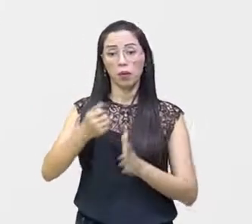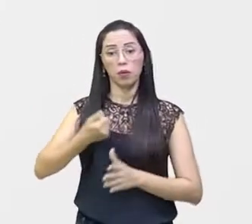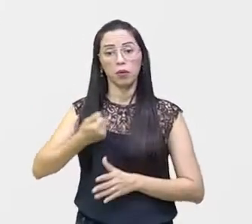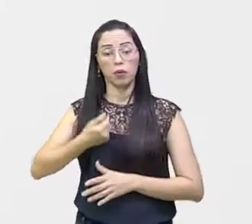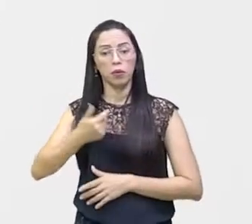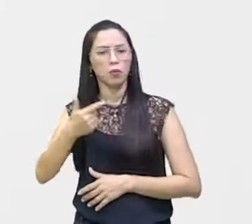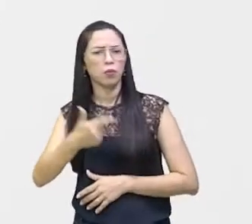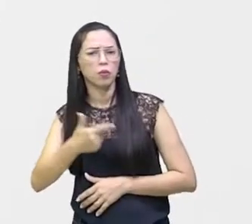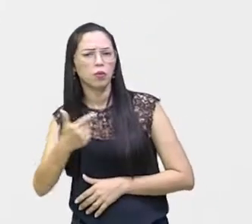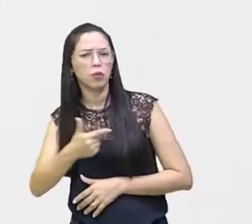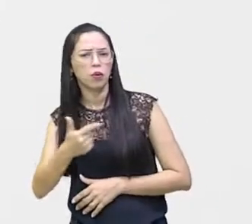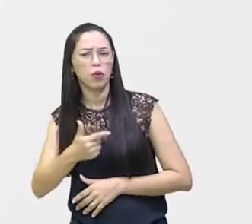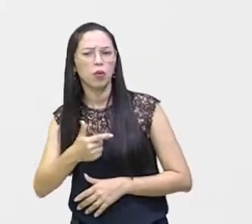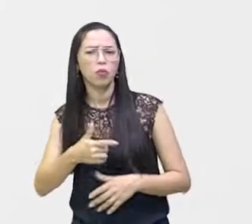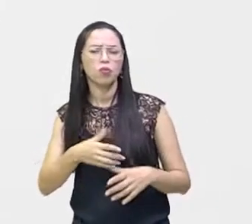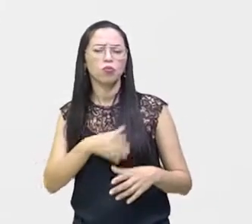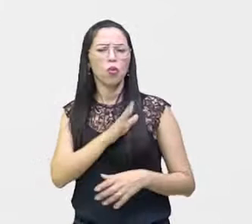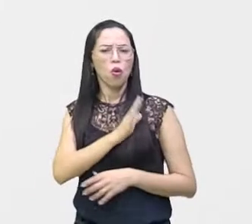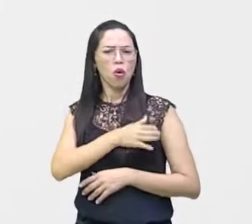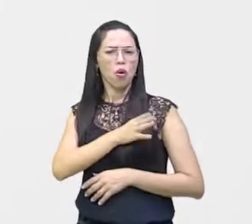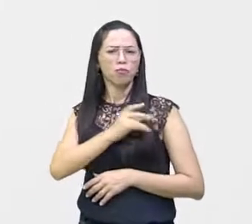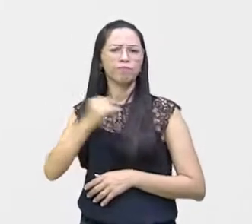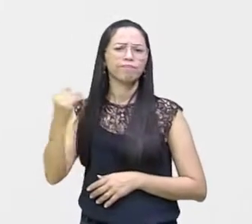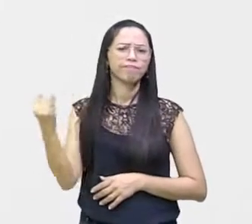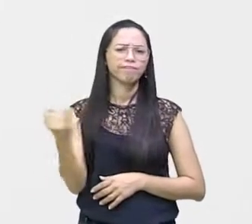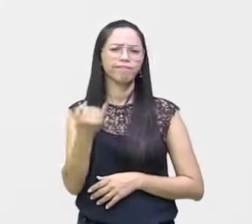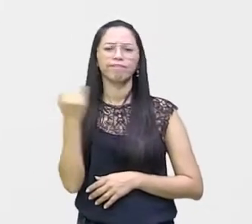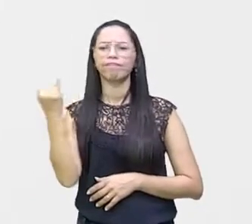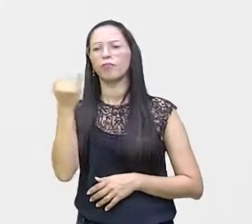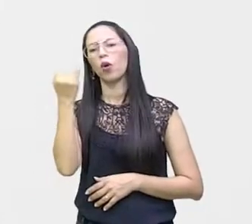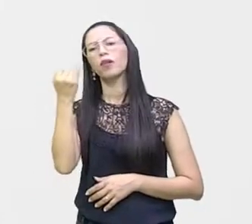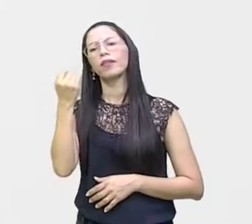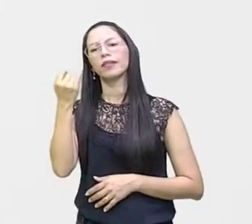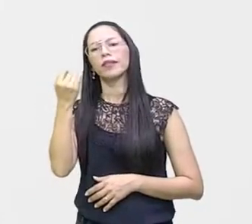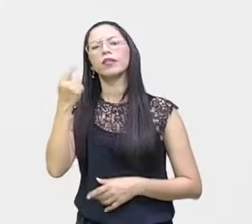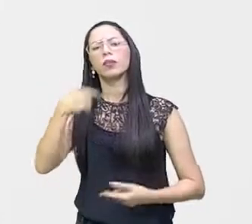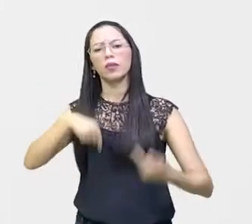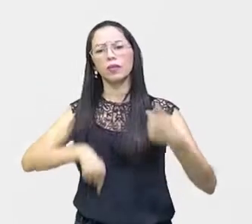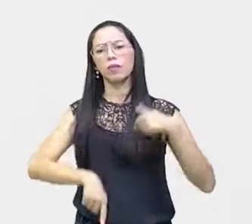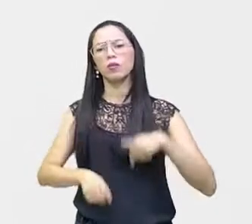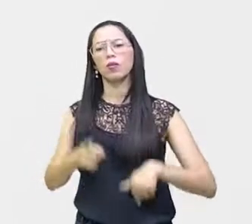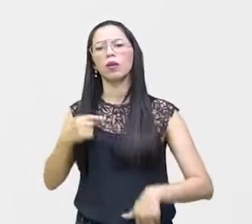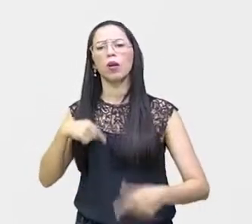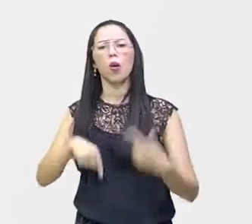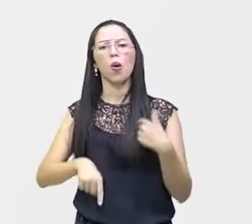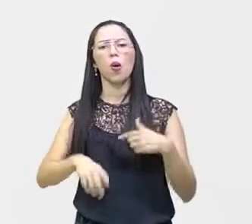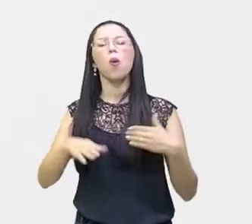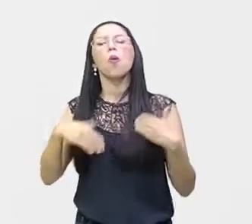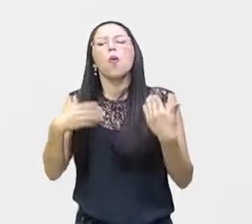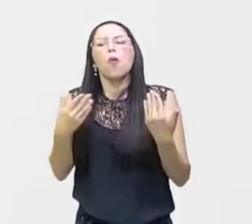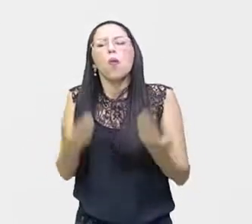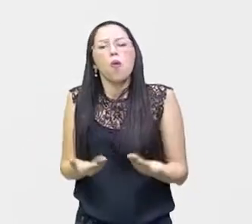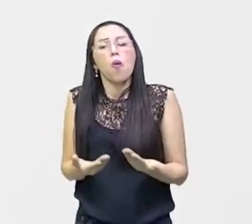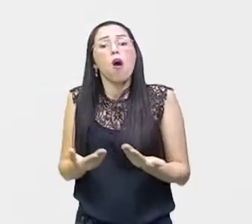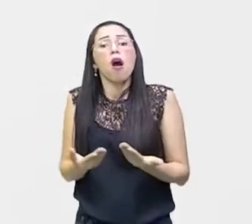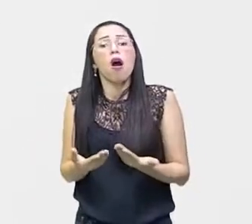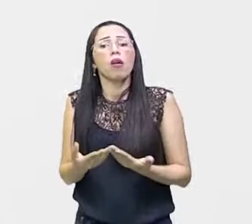O coração é muito importante no sistema circulatório. Qual é a principal função desse